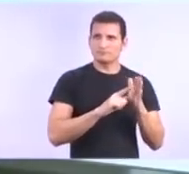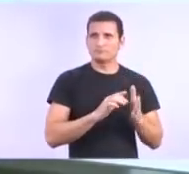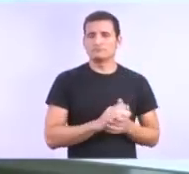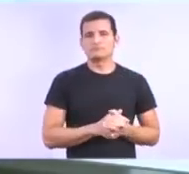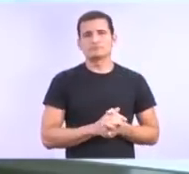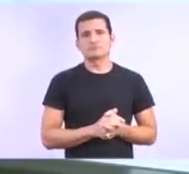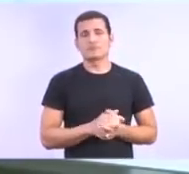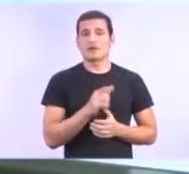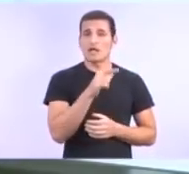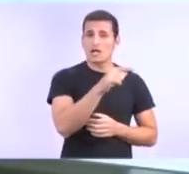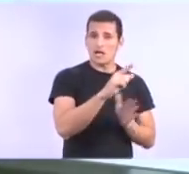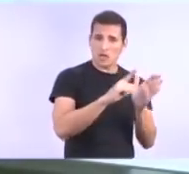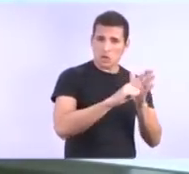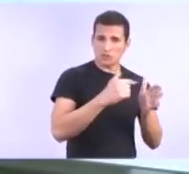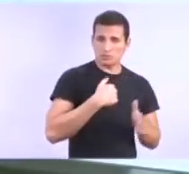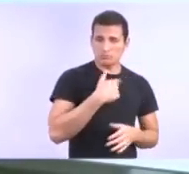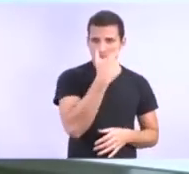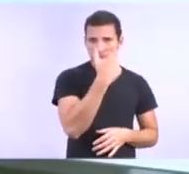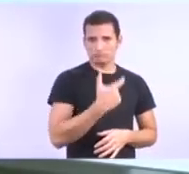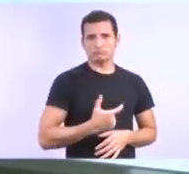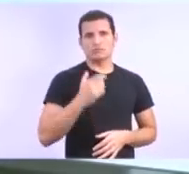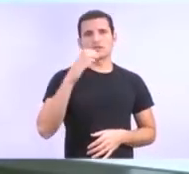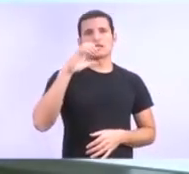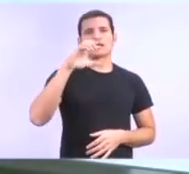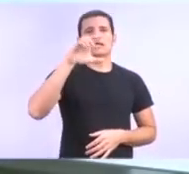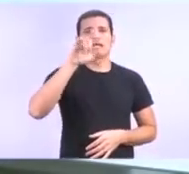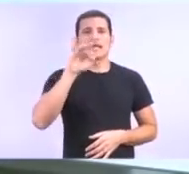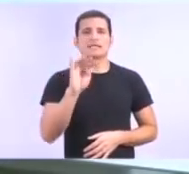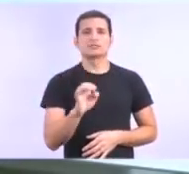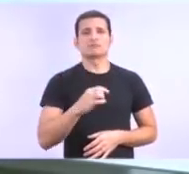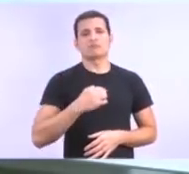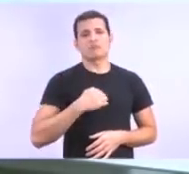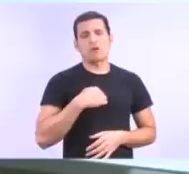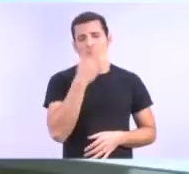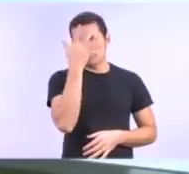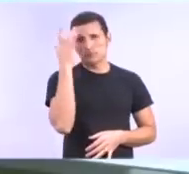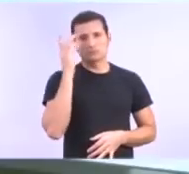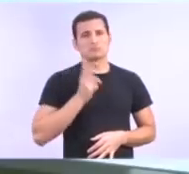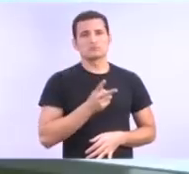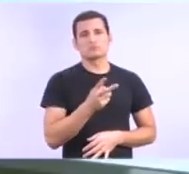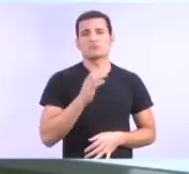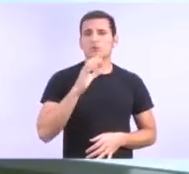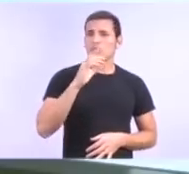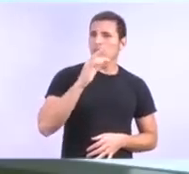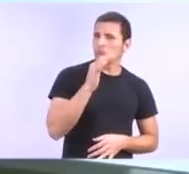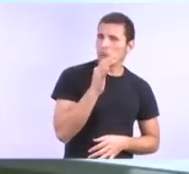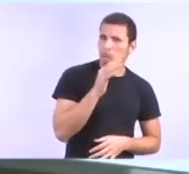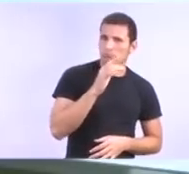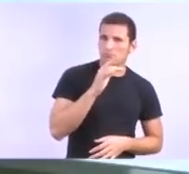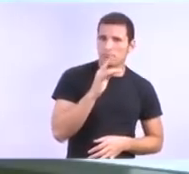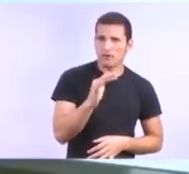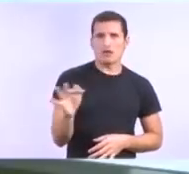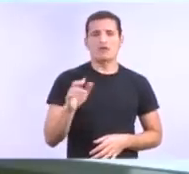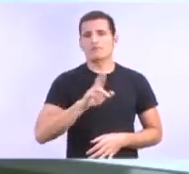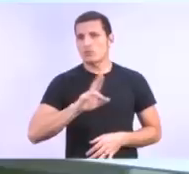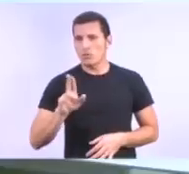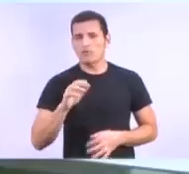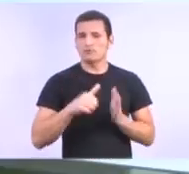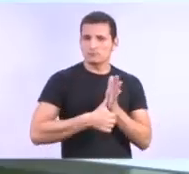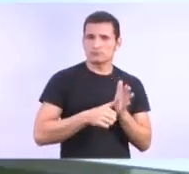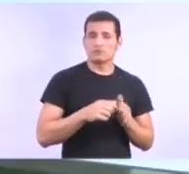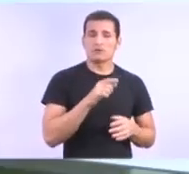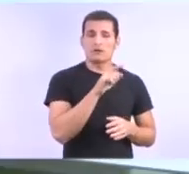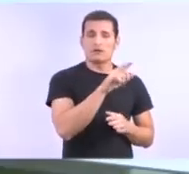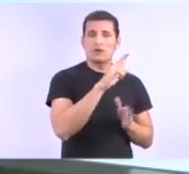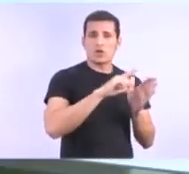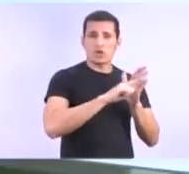sou um cliente, mas eu continuo sendo a mesma pessoa. Eu tenho um nome, CPF, RG. Quando eu chegar lá na loja, o que é que a loja vai perguntar de mim? O que é importante